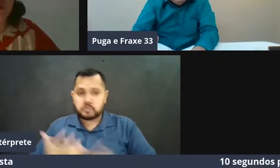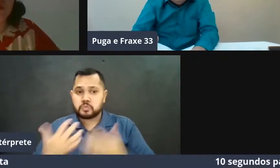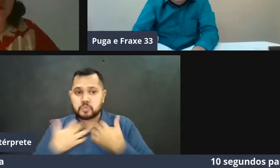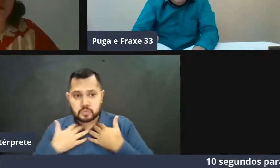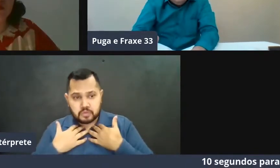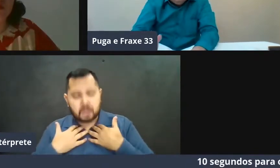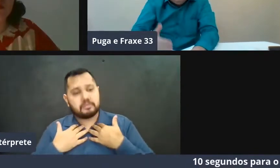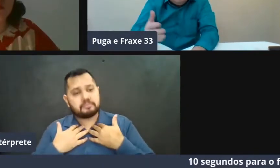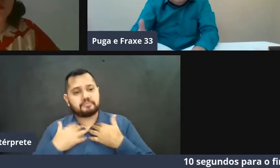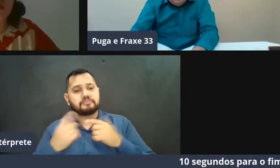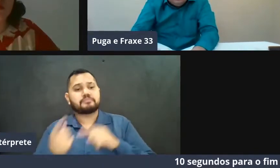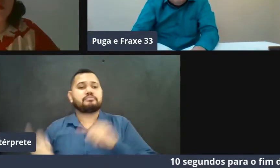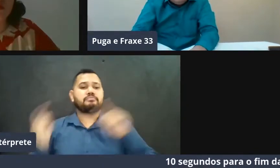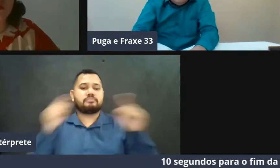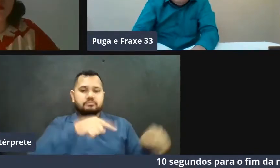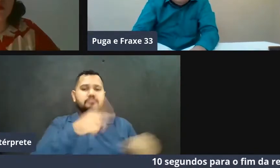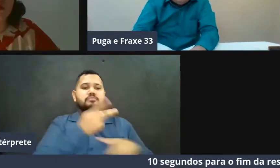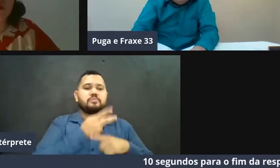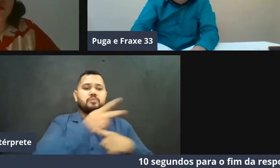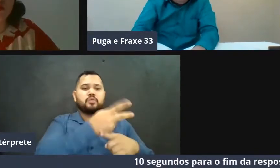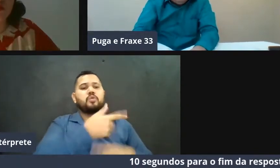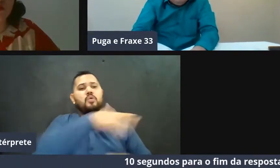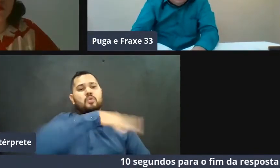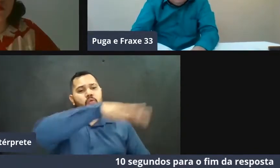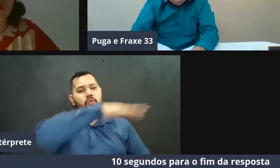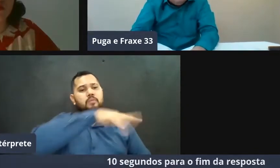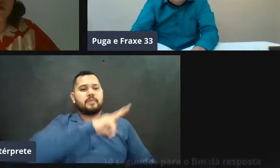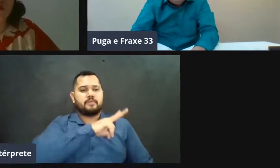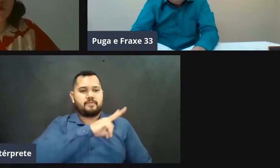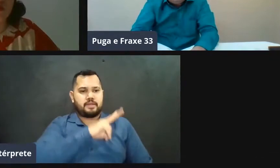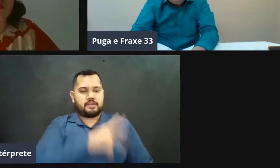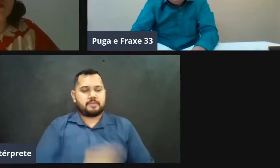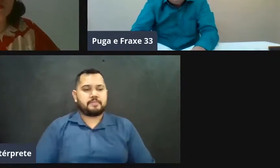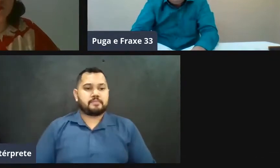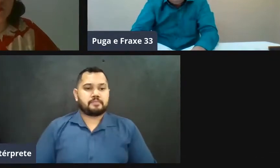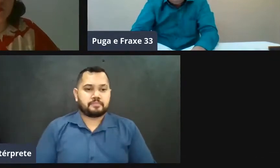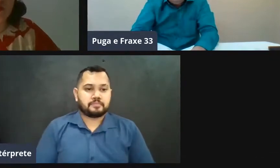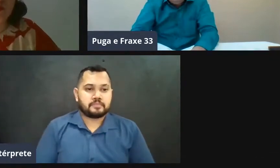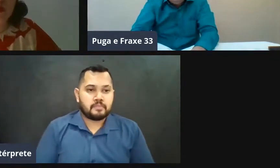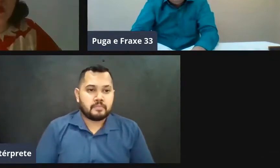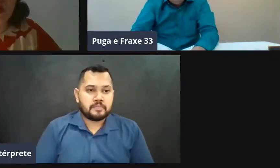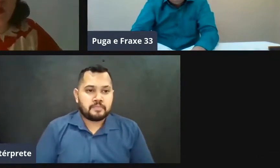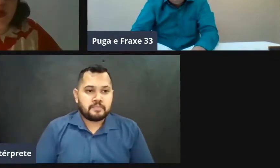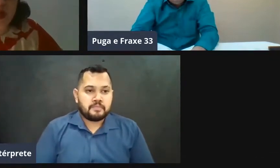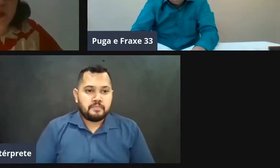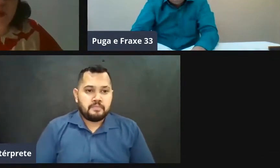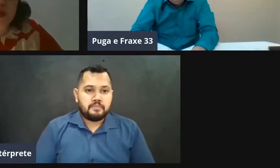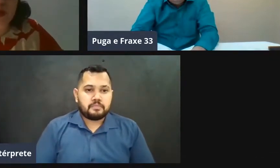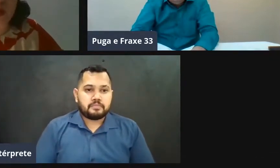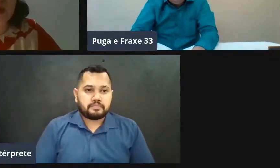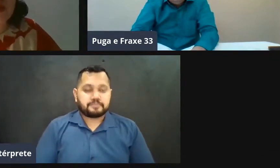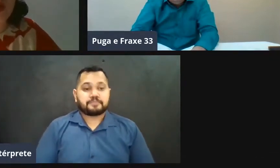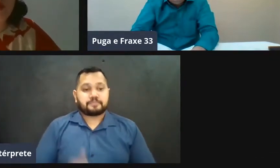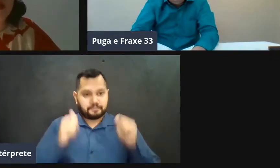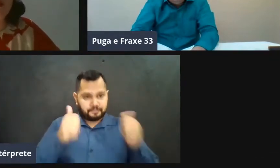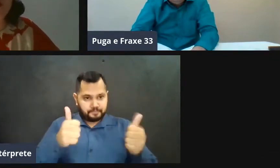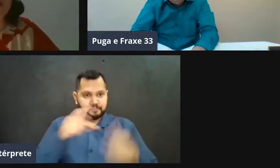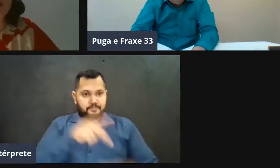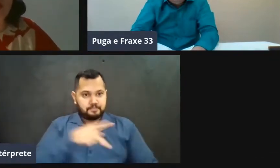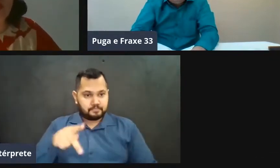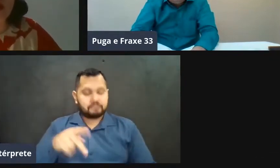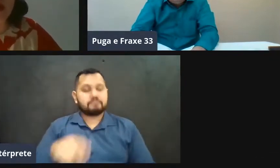campo, aí sim nós buscaremos a solução privada. Ok, professor. E